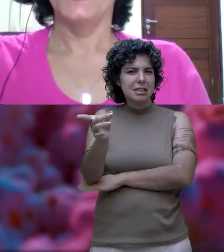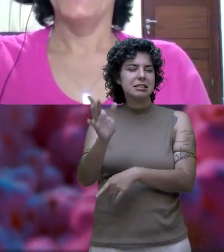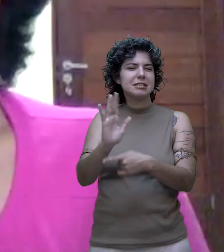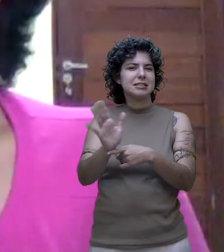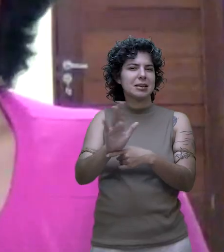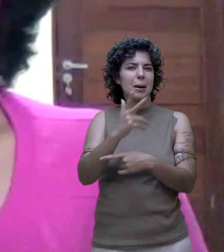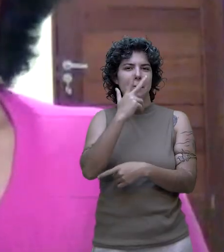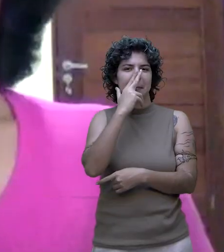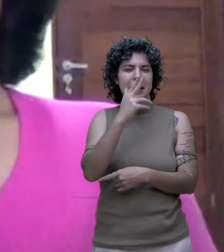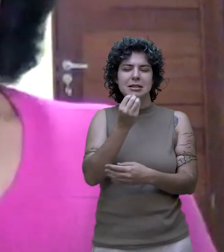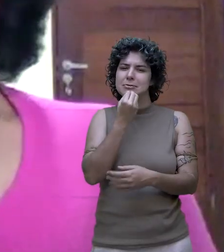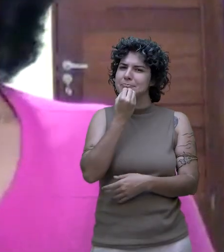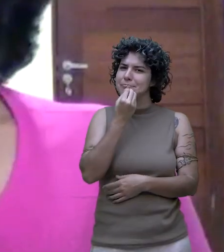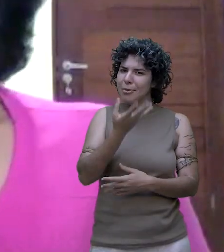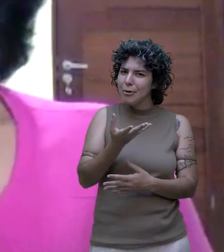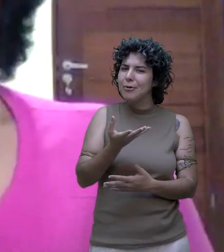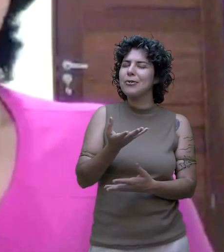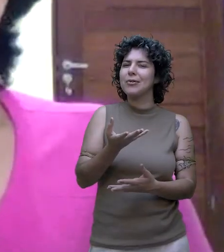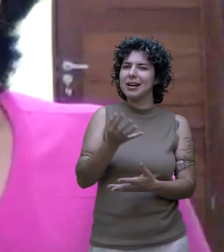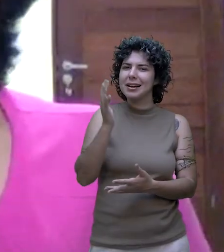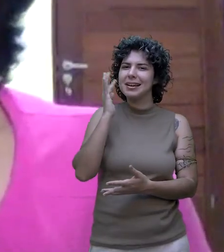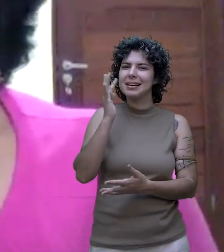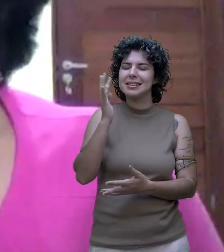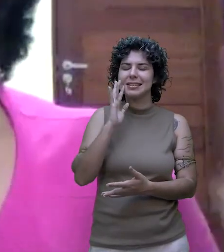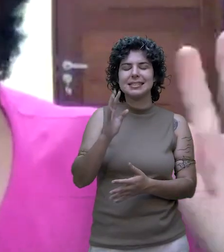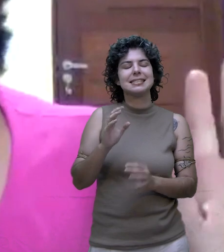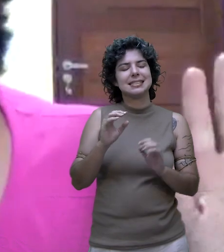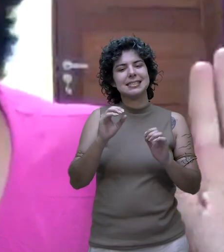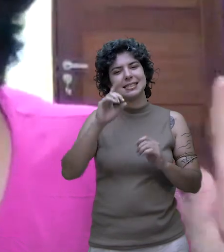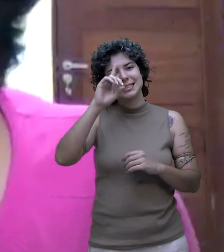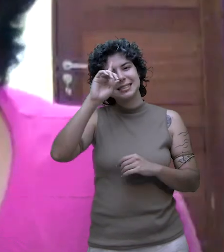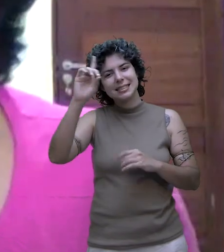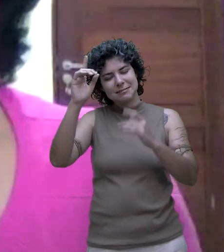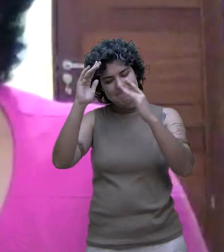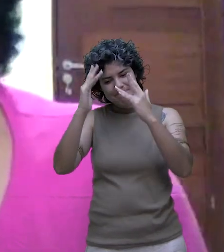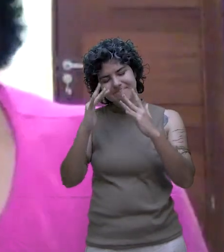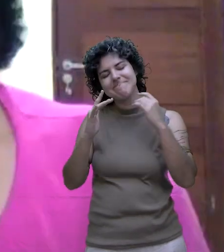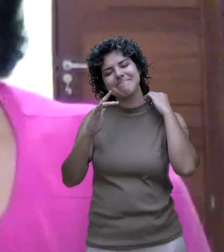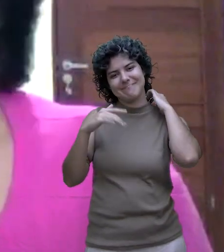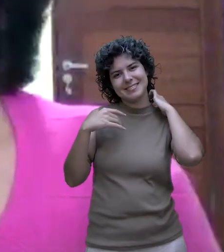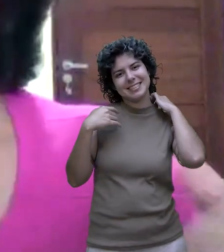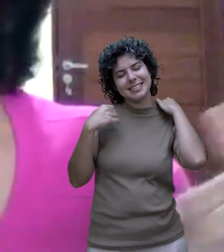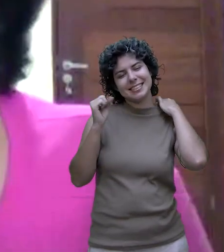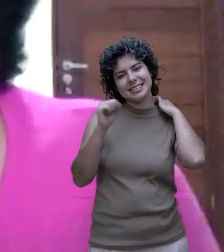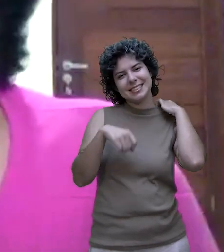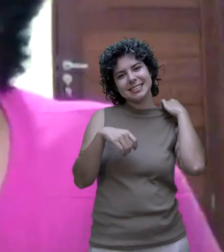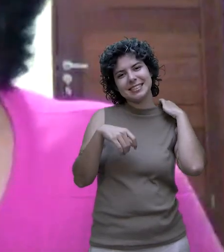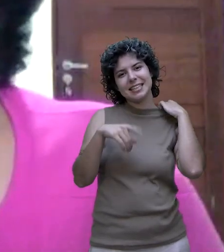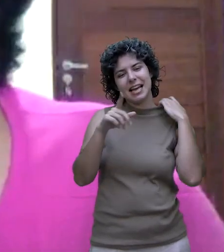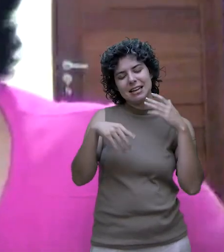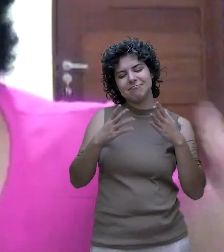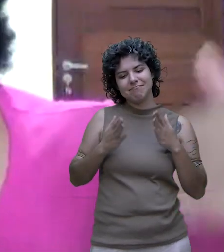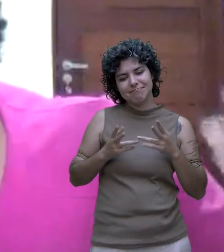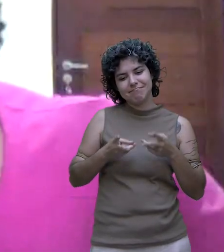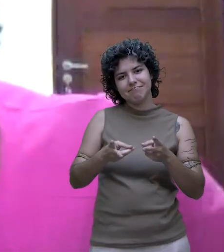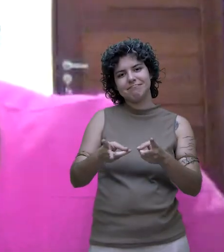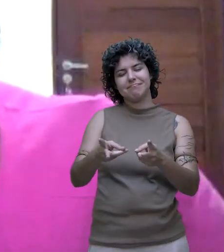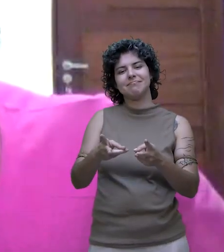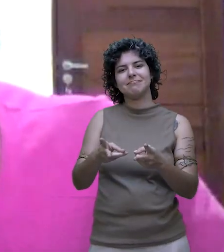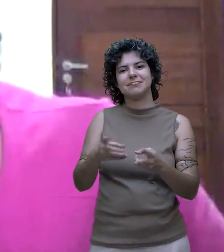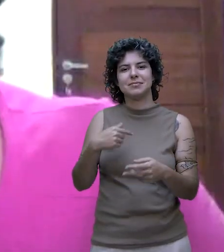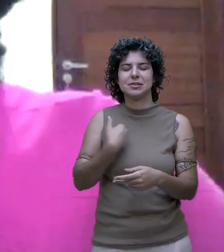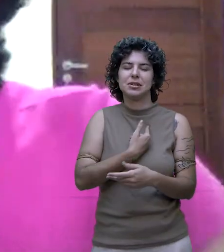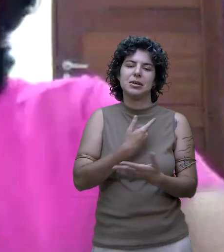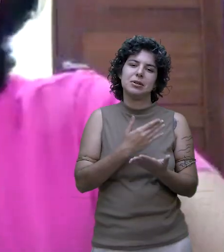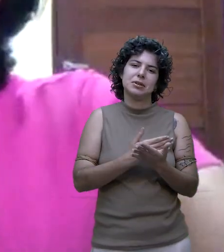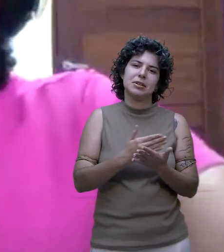muito boa. Tá, graças a Deus tá seguindo, né? Tá seguindo, a gente começou em dezembro e foi fazendo